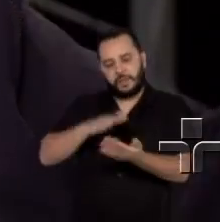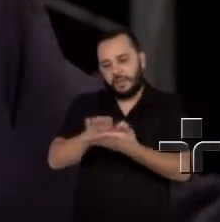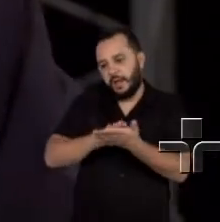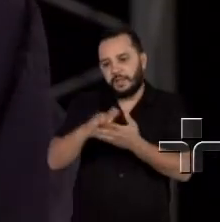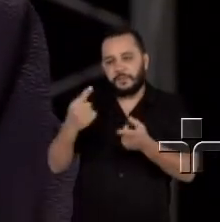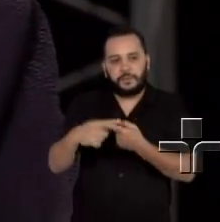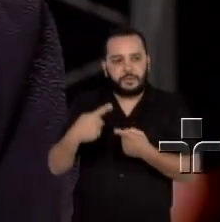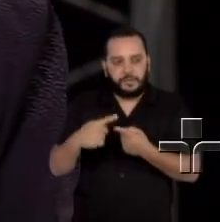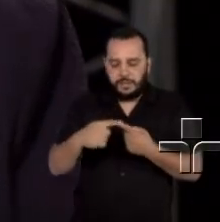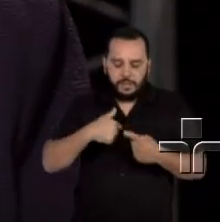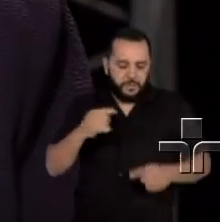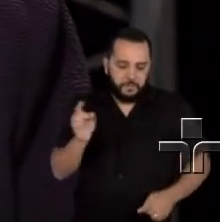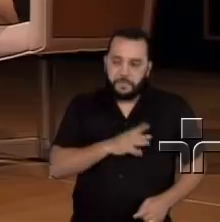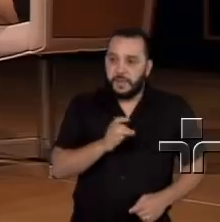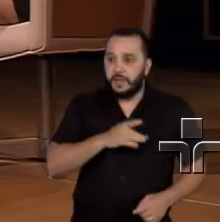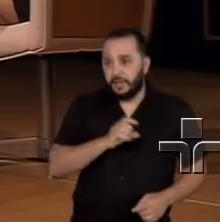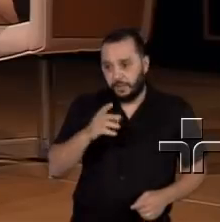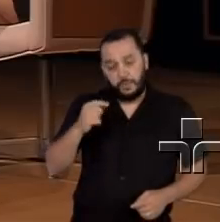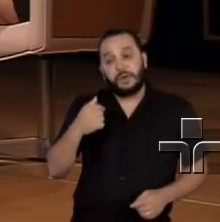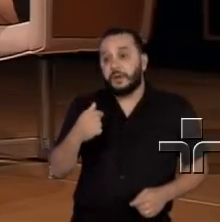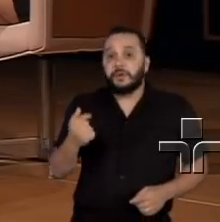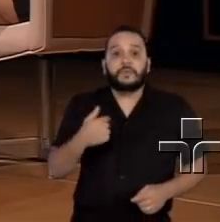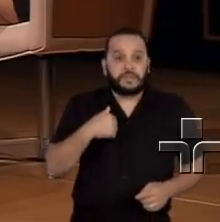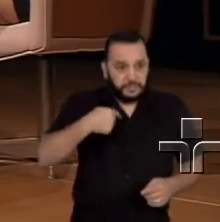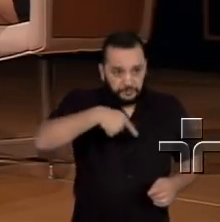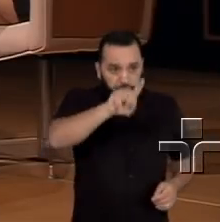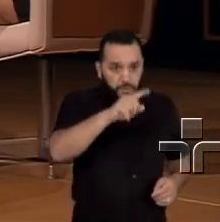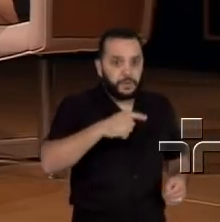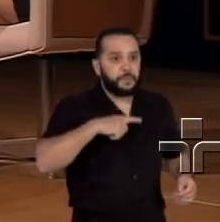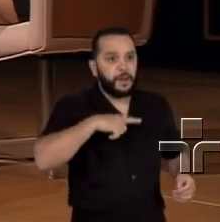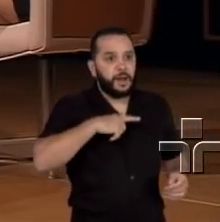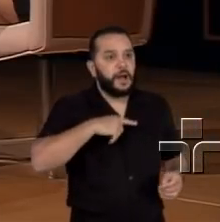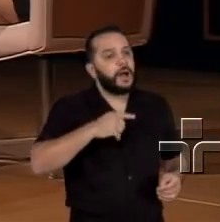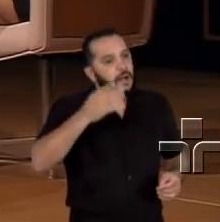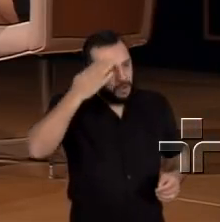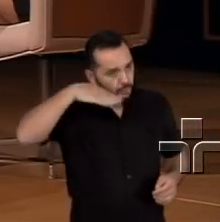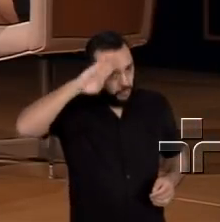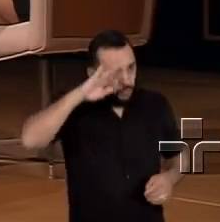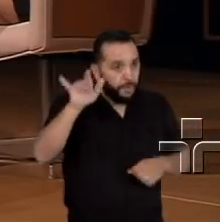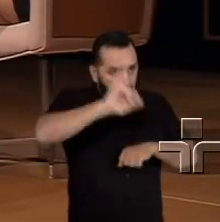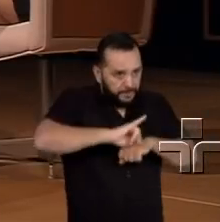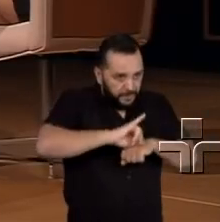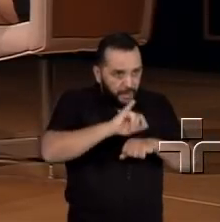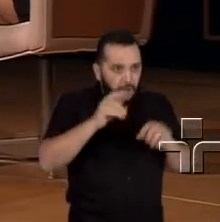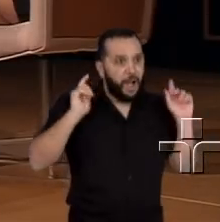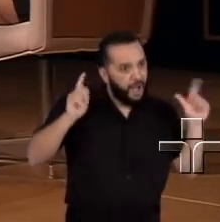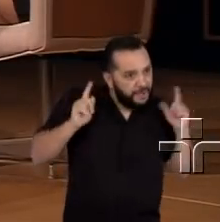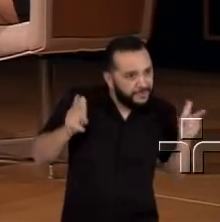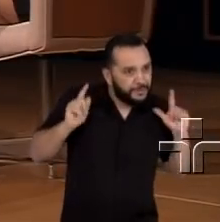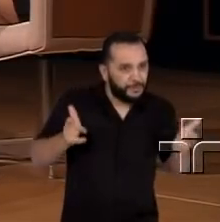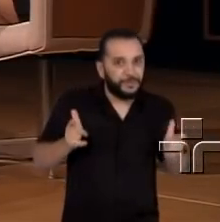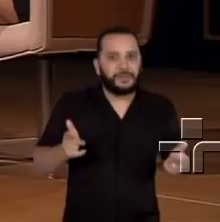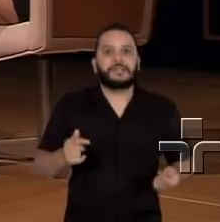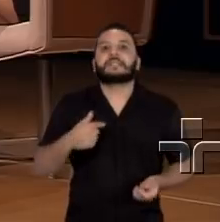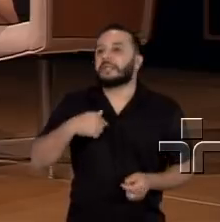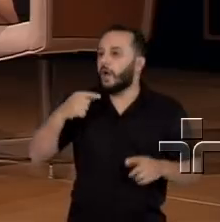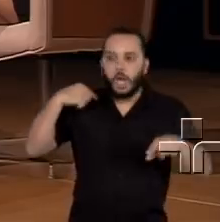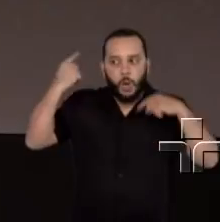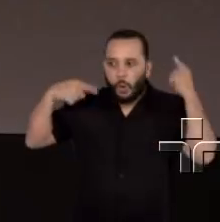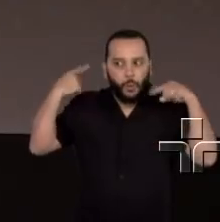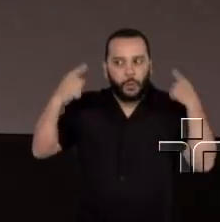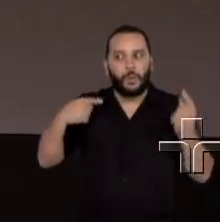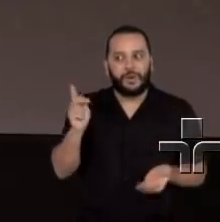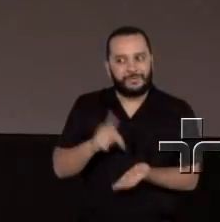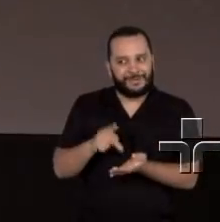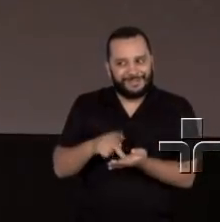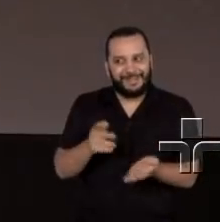avião, não sei o que e tal. Vocês foram para Havana, mas eu sei que foi uma aventura. Foi uma aventura. Para Havana? Para Havana. Para Havana foi uma loucura, porque a gente